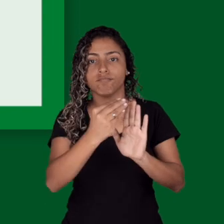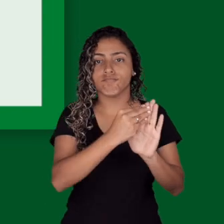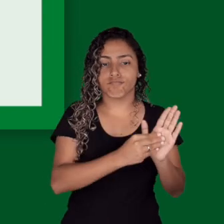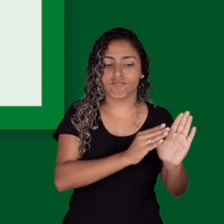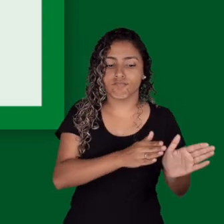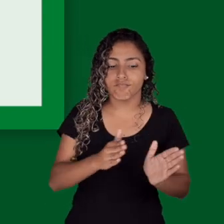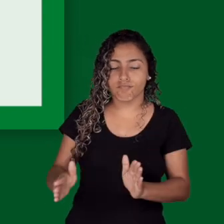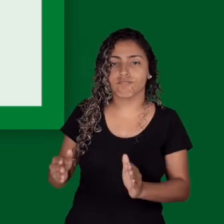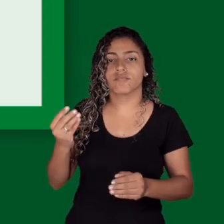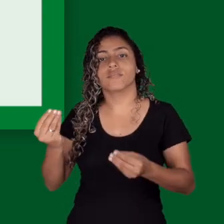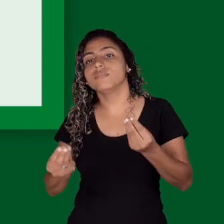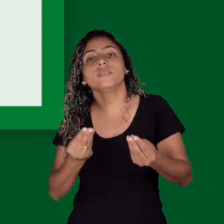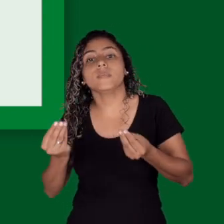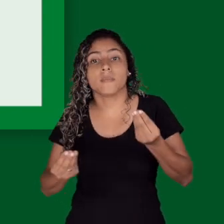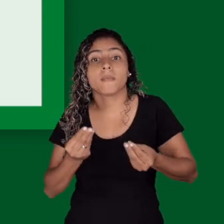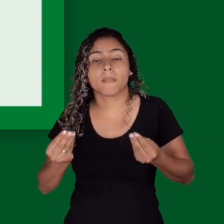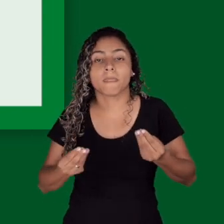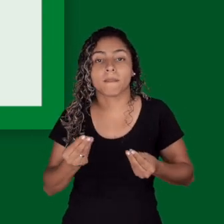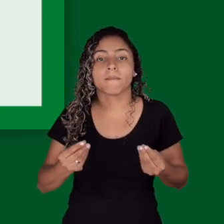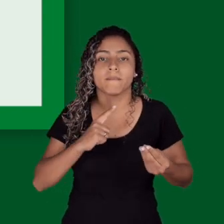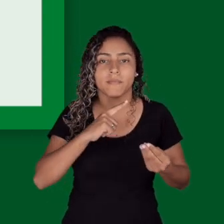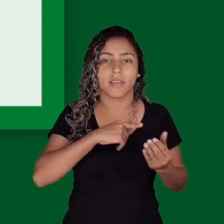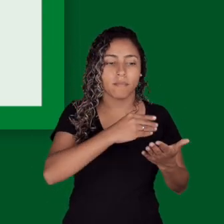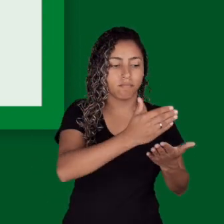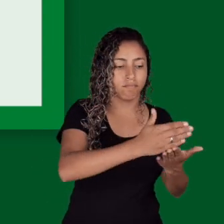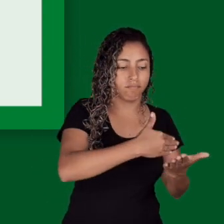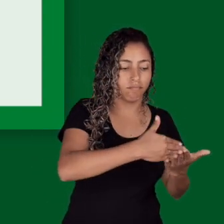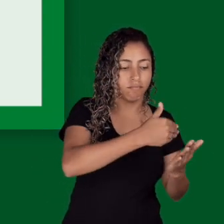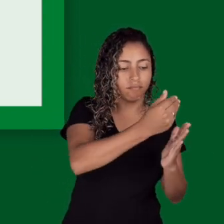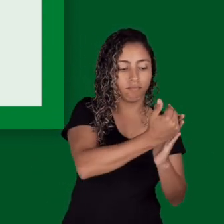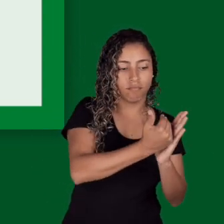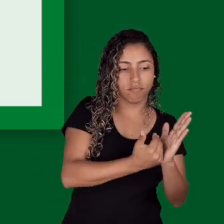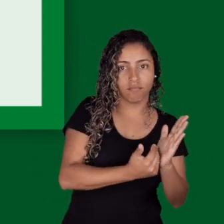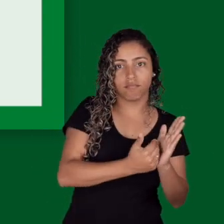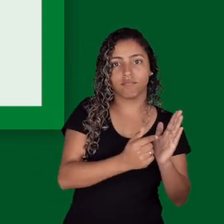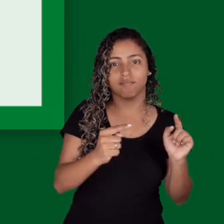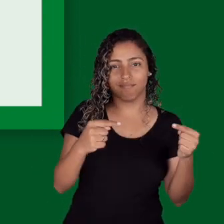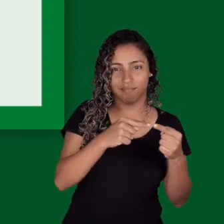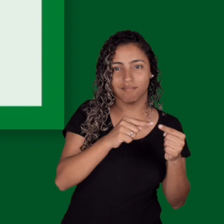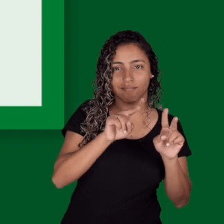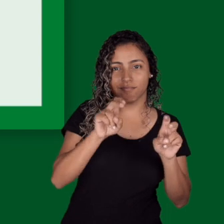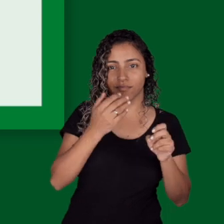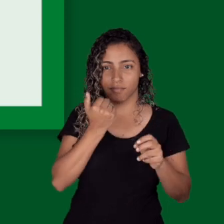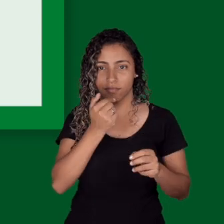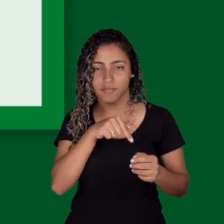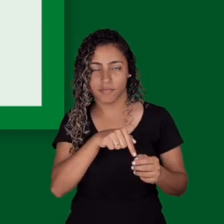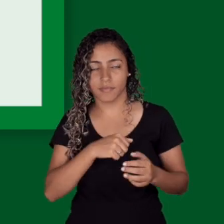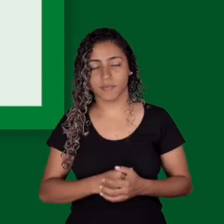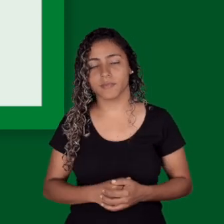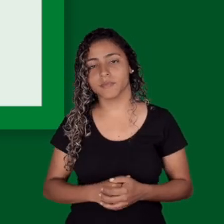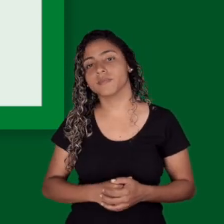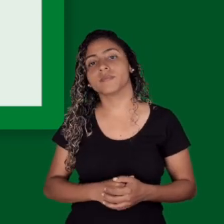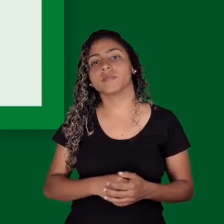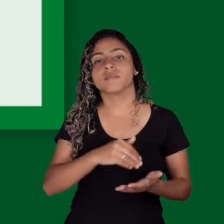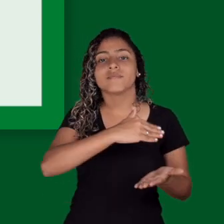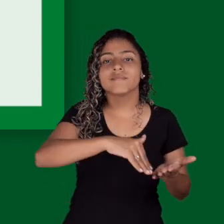seguem esse caderno de referência sobre alimentação. Então hoje, dentro da Secretaria de